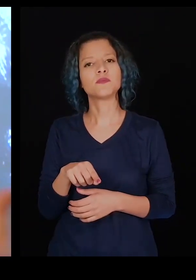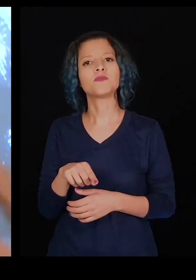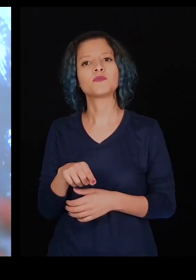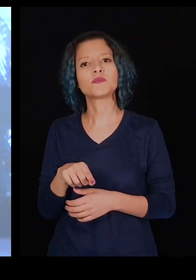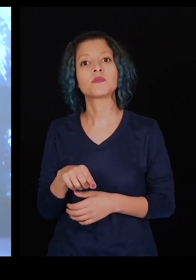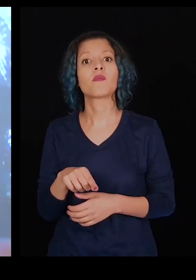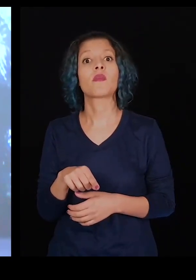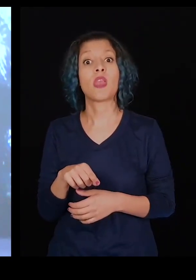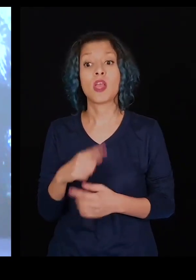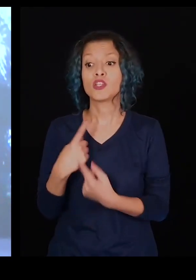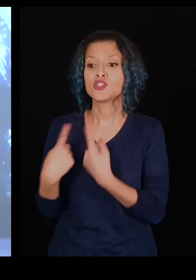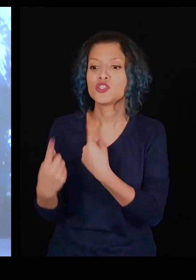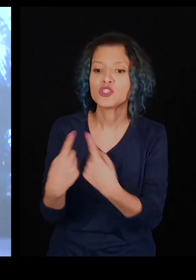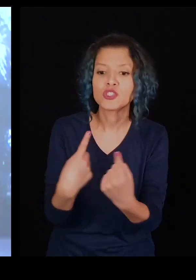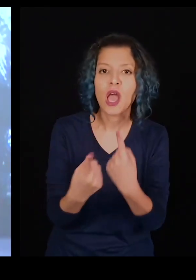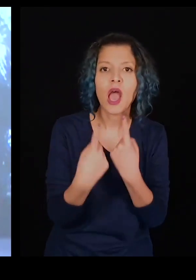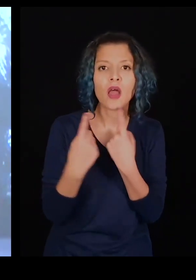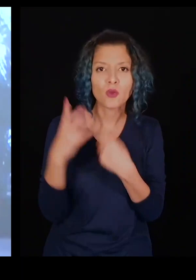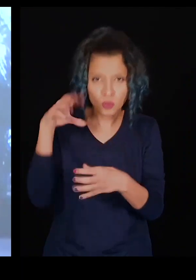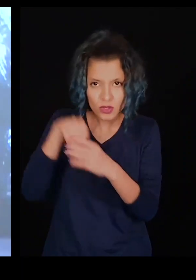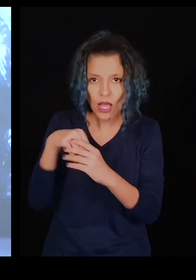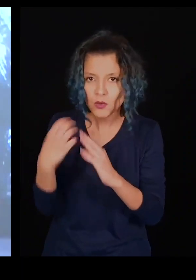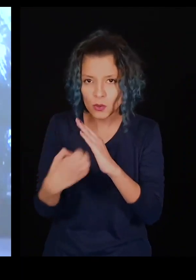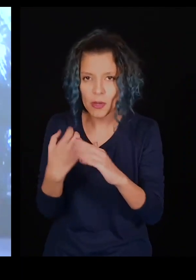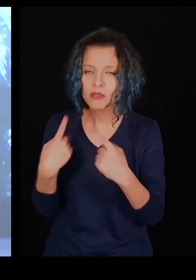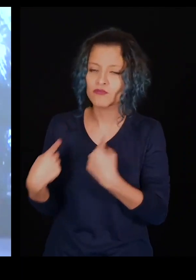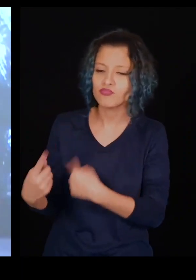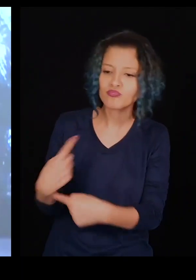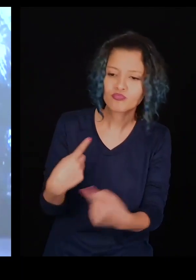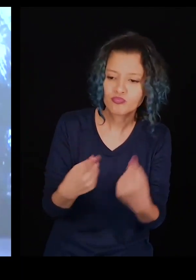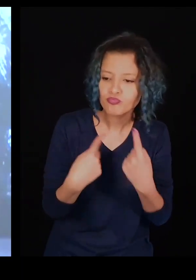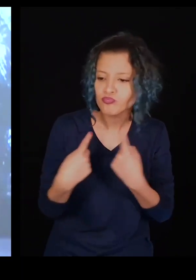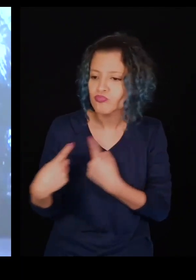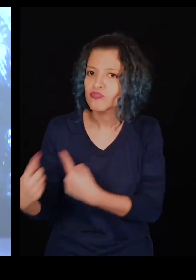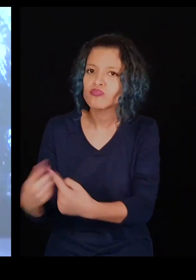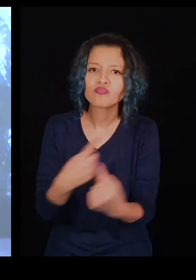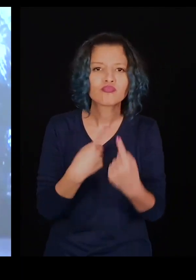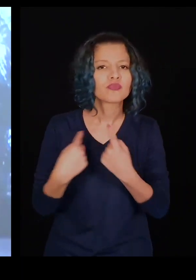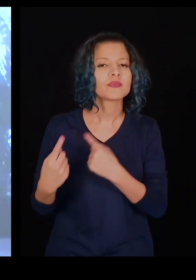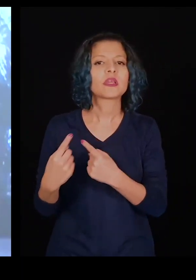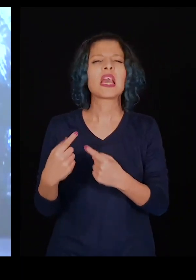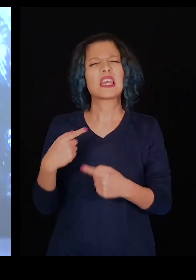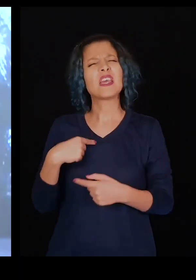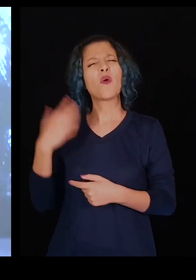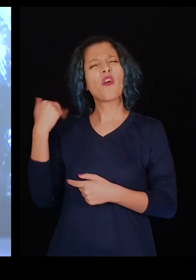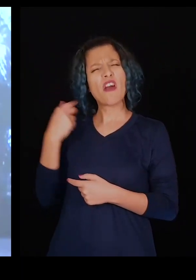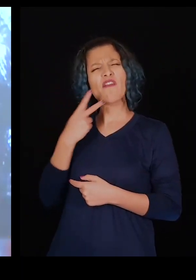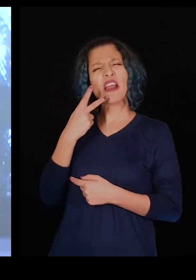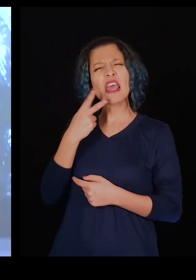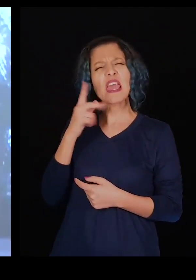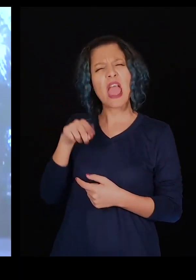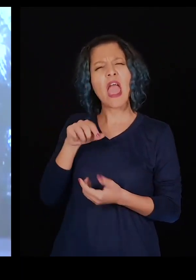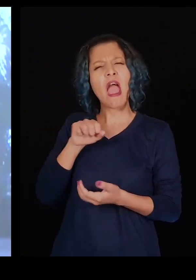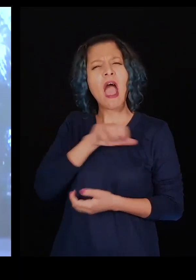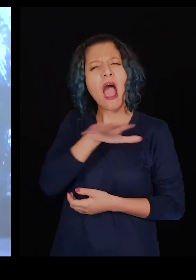de muito diálogo interno e acho que essa visão que eu me chamei no início, multidisciplinar, é muito importante,